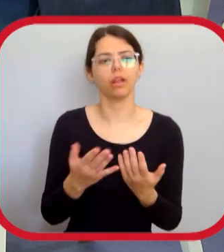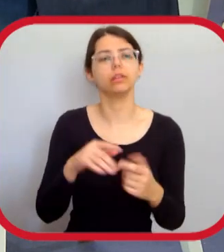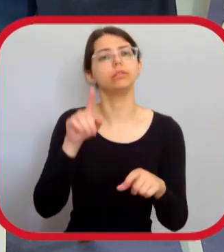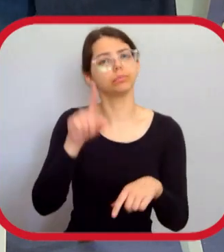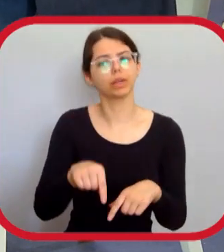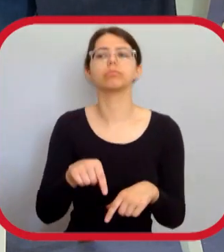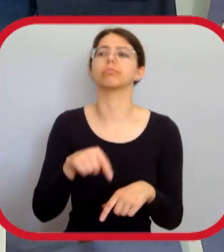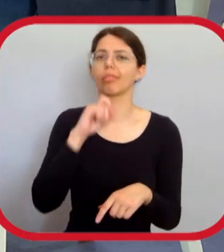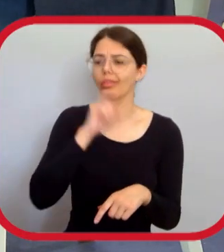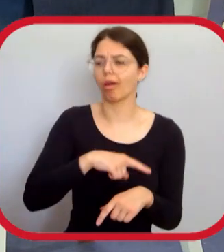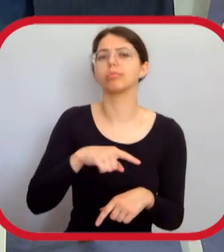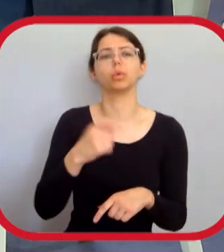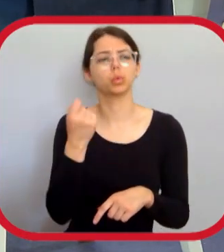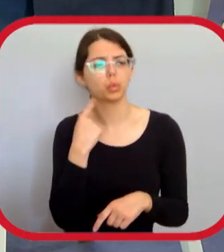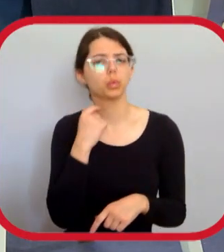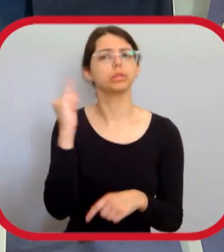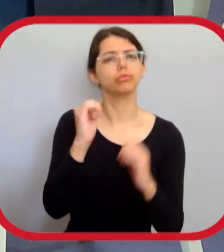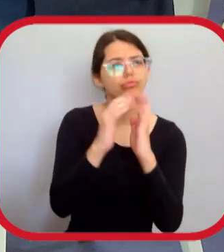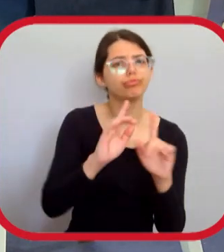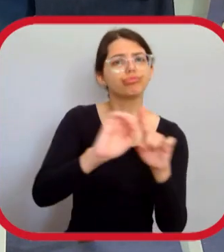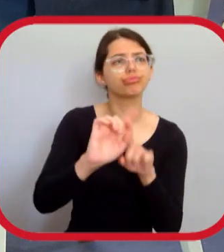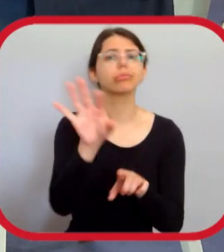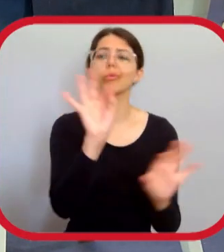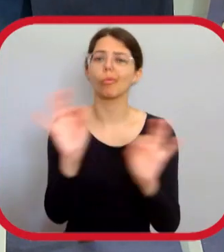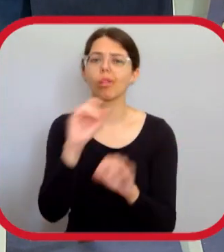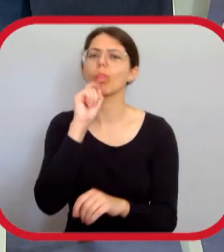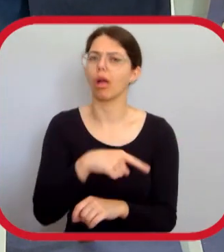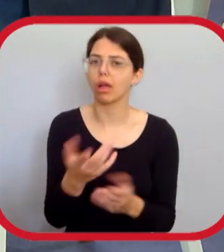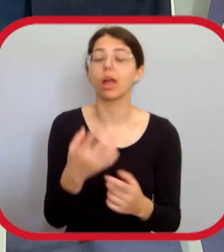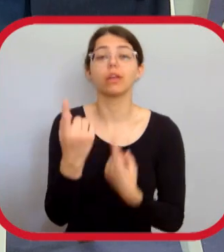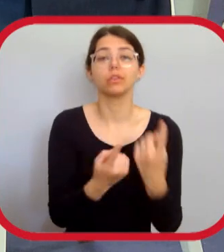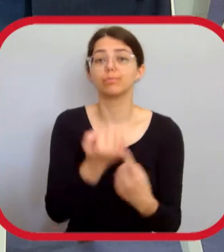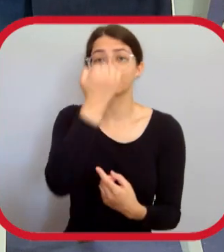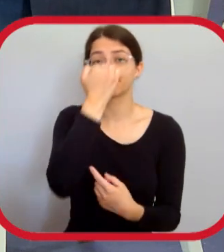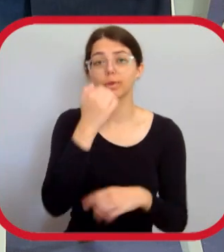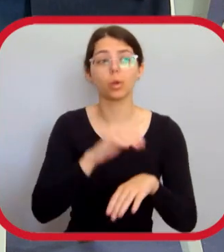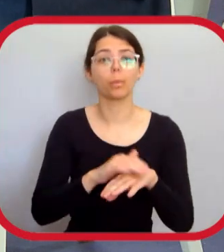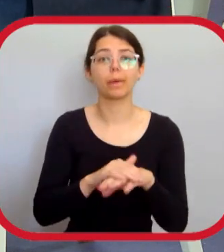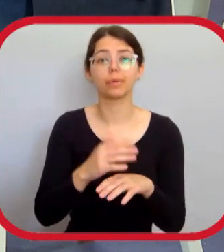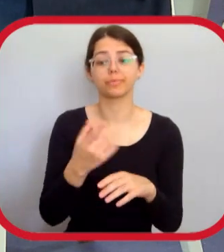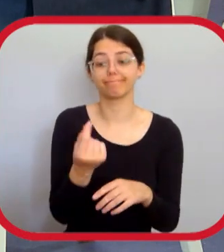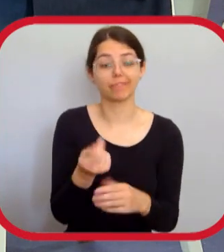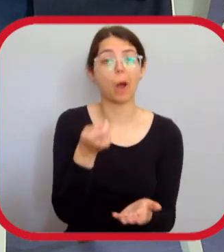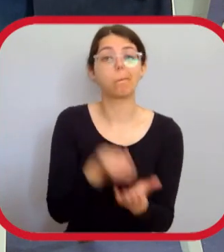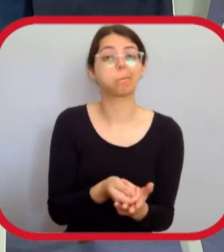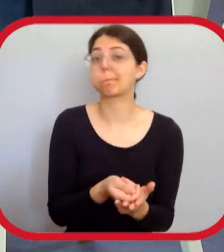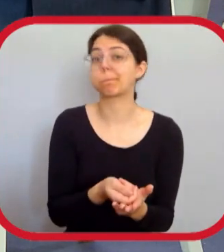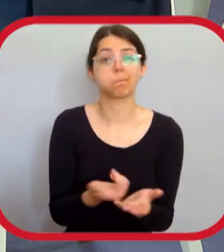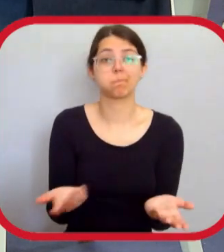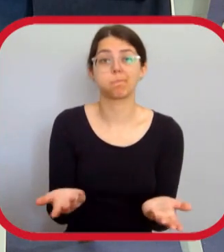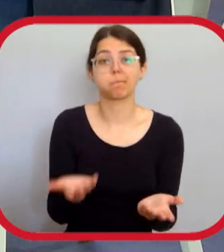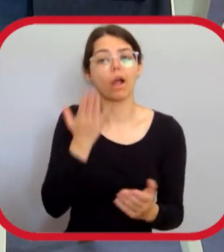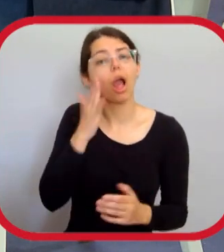e a faculdade de escolherem o curso e a instituição que querem e por vezes não o podem fazer precisamente porque não têm capacidade de